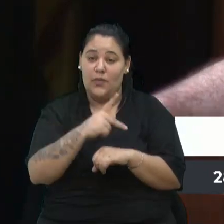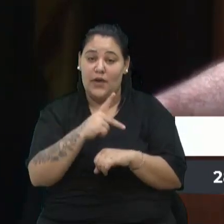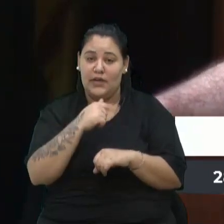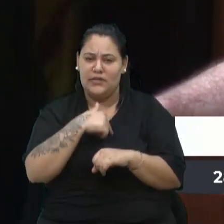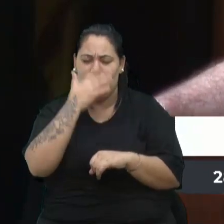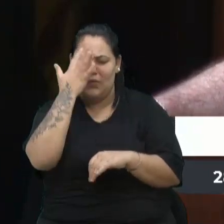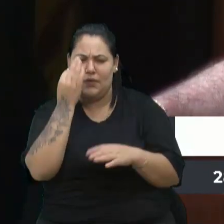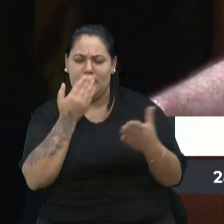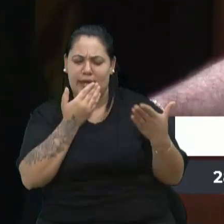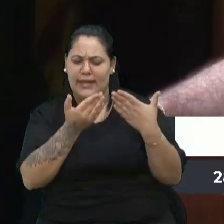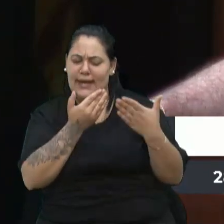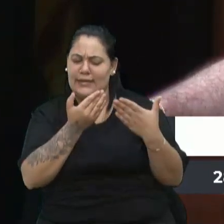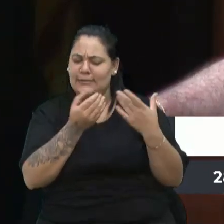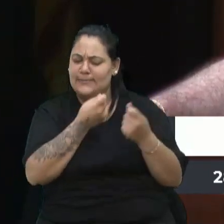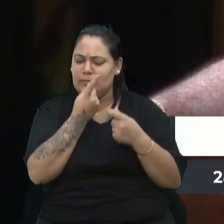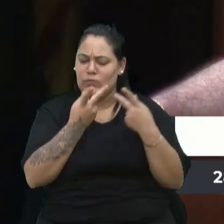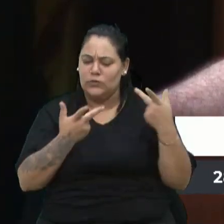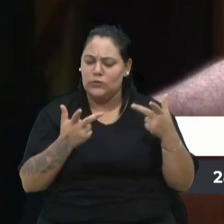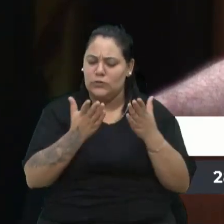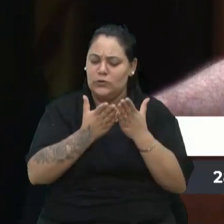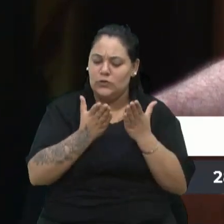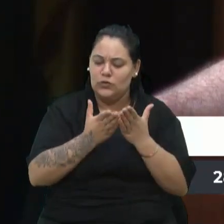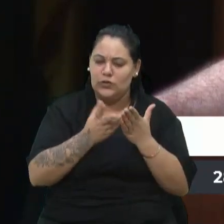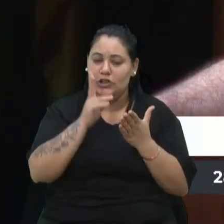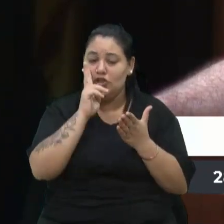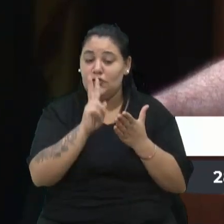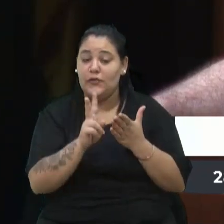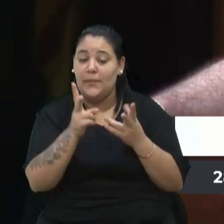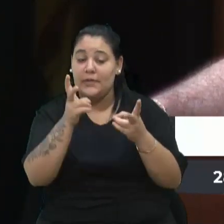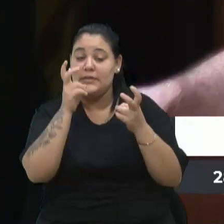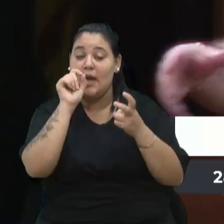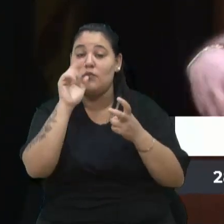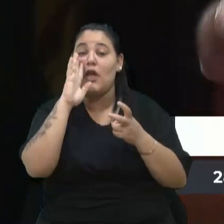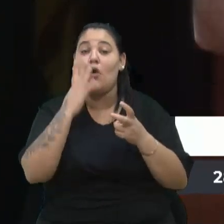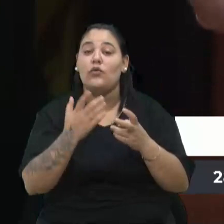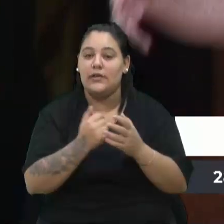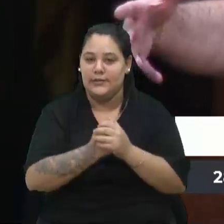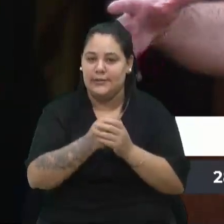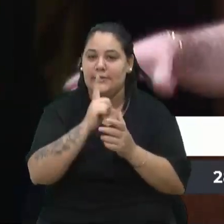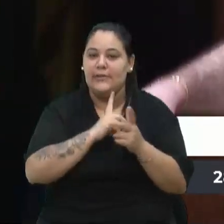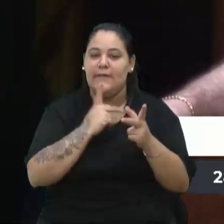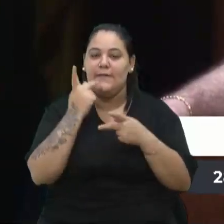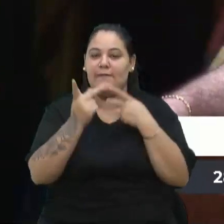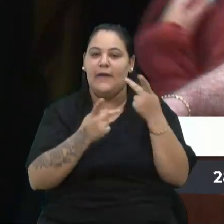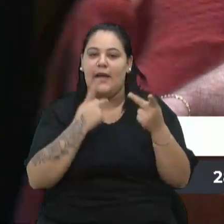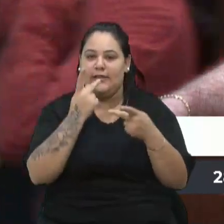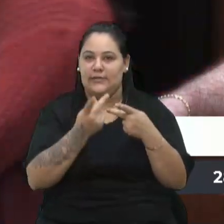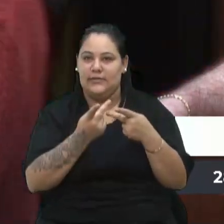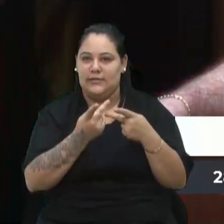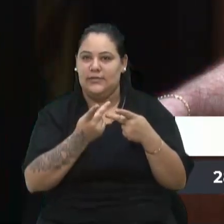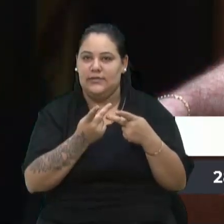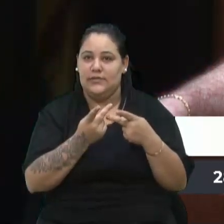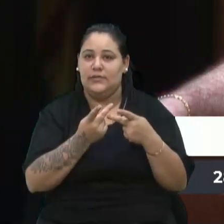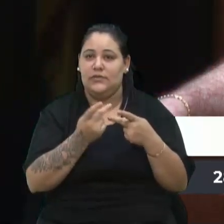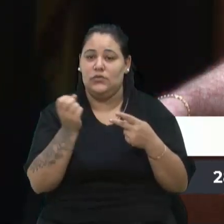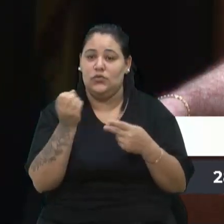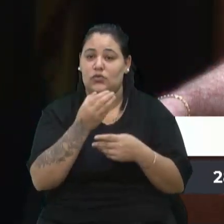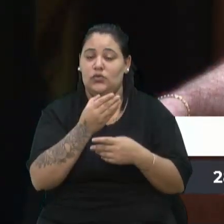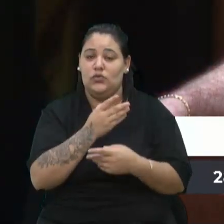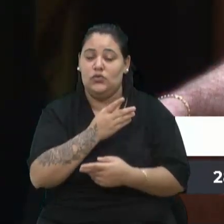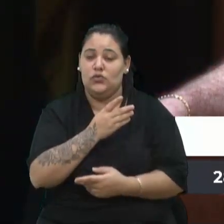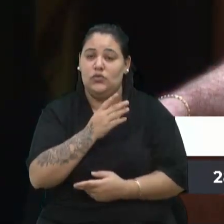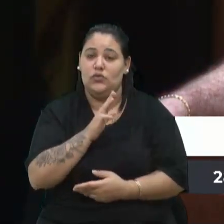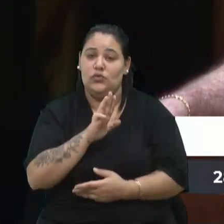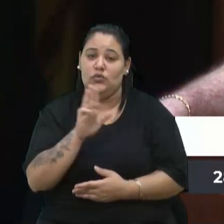analistas internacionalistas o que ocorre. Então, tem falas do atual presidente que